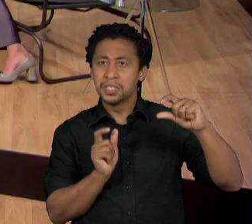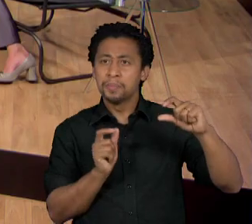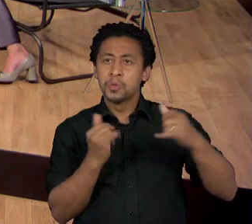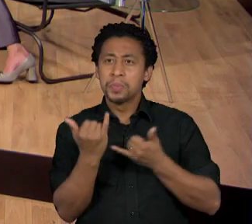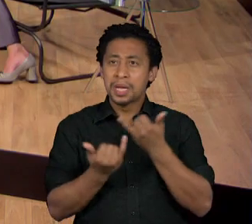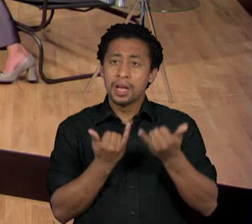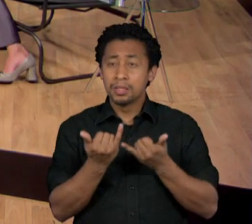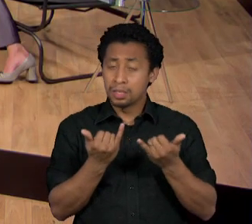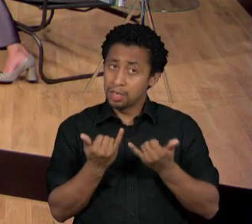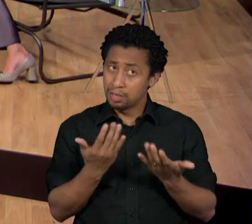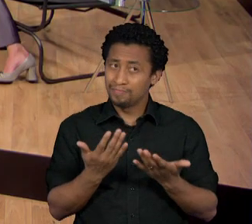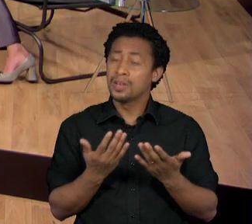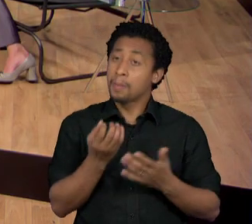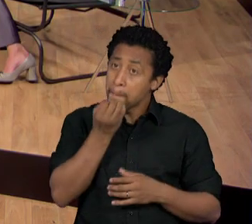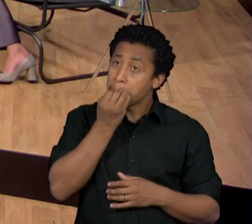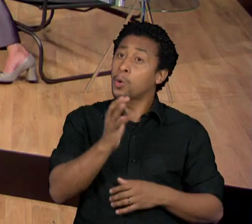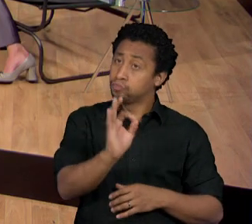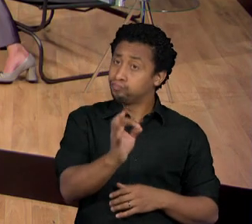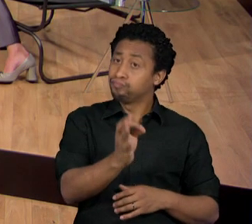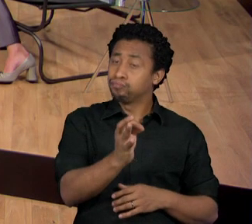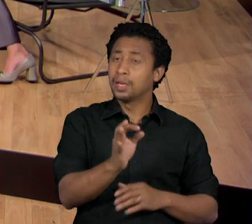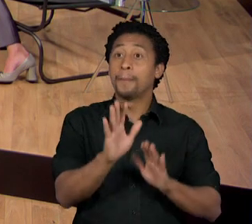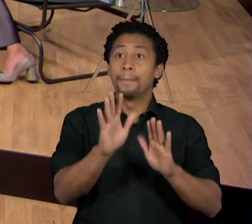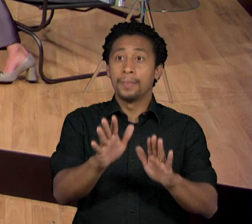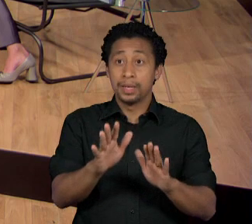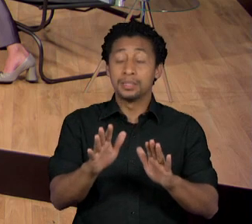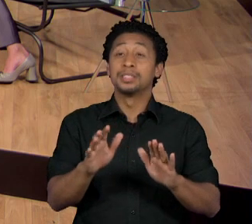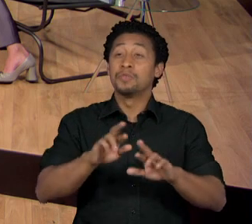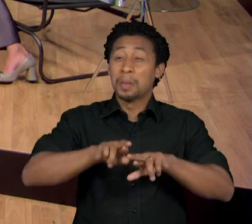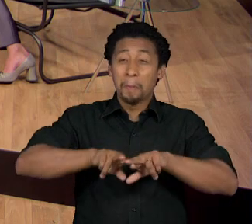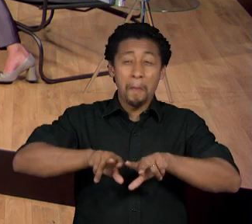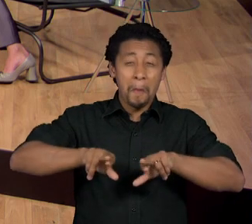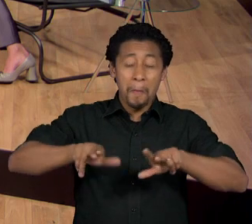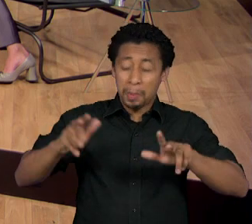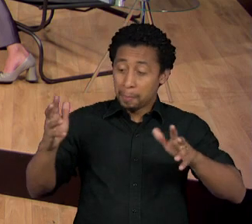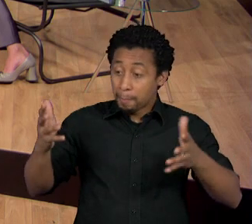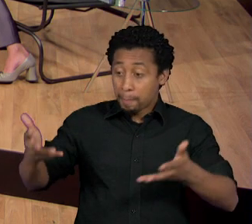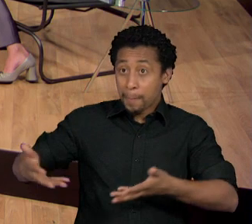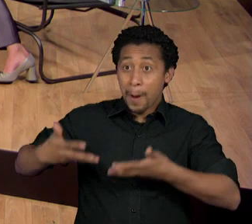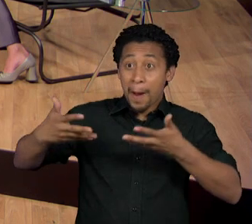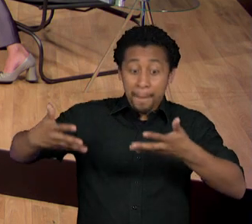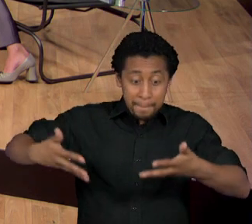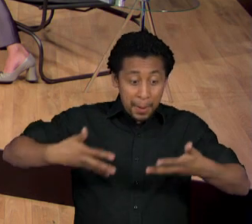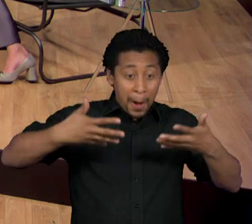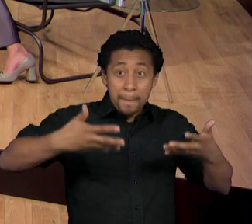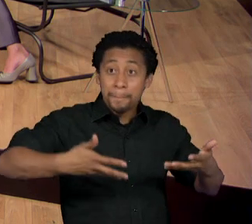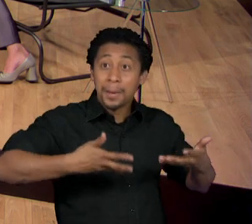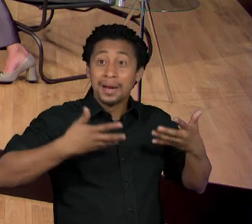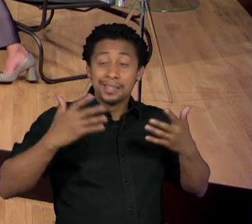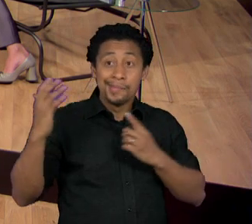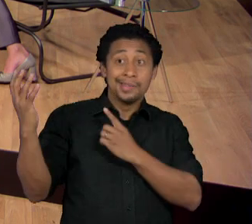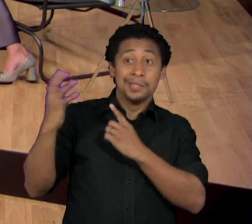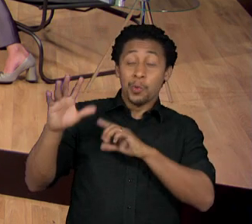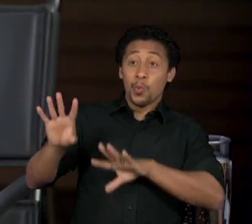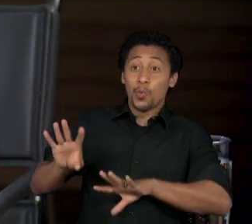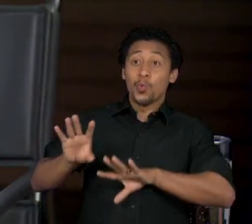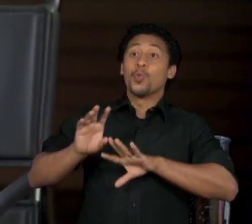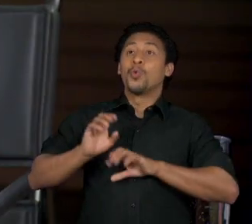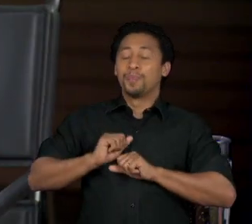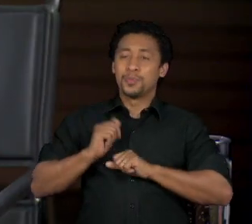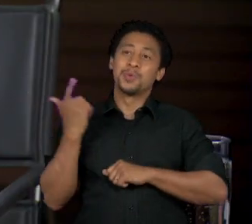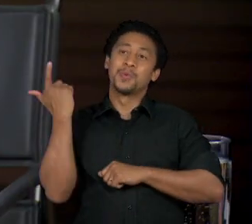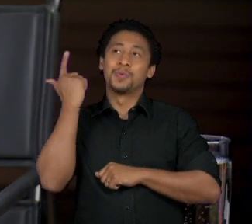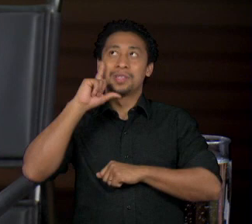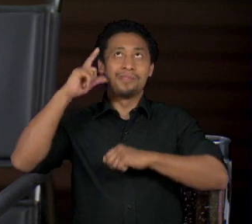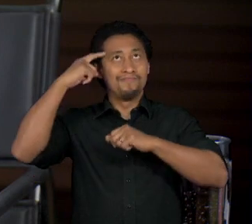instrumento, mas que quanto mais variedade de estímulos cerebrais você tiver, mais você cria conexões importantes para o seu